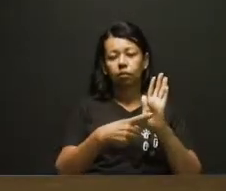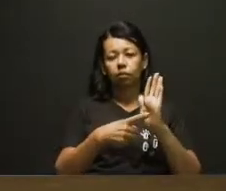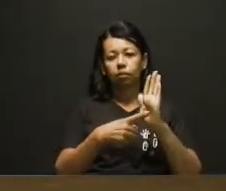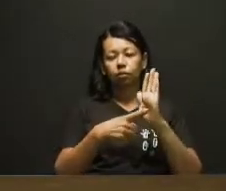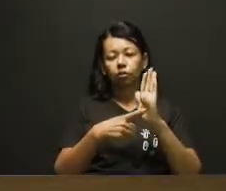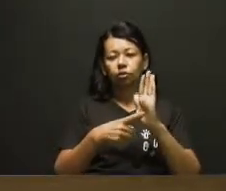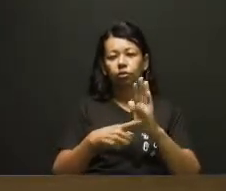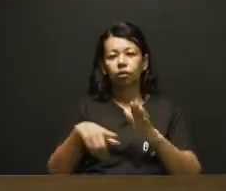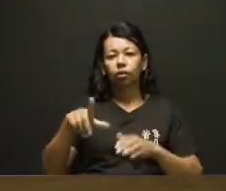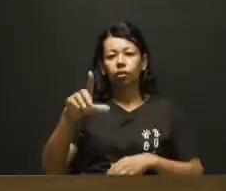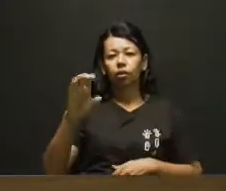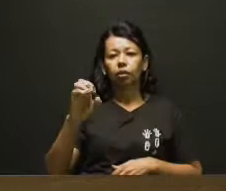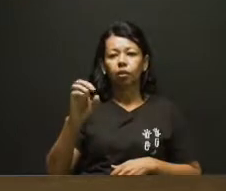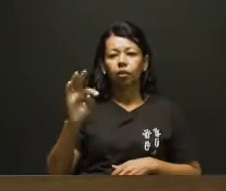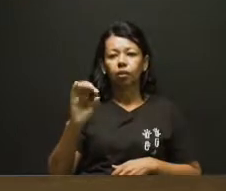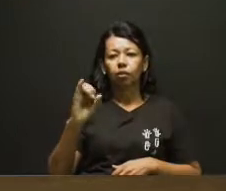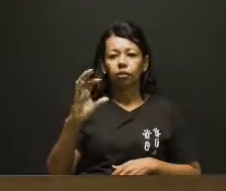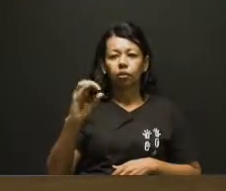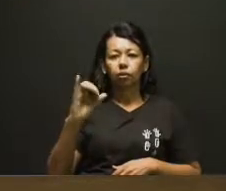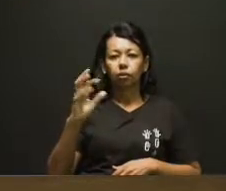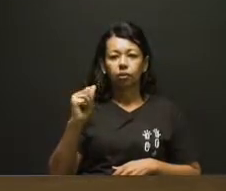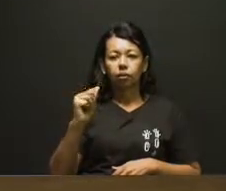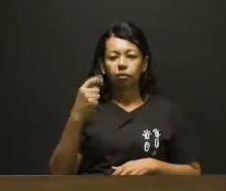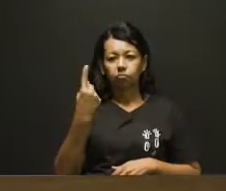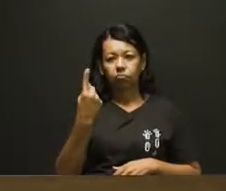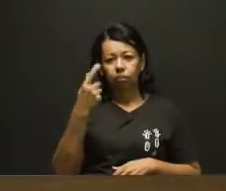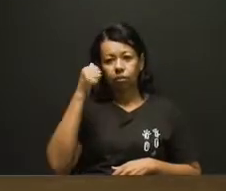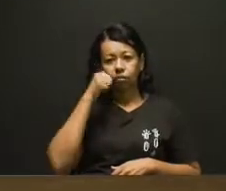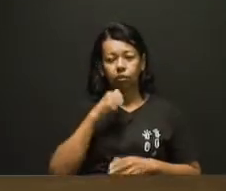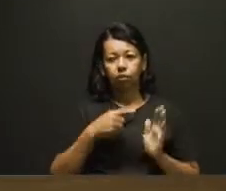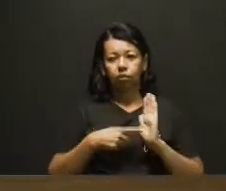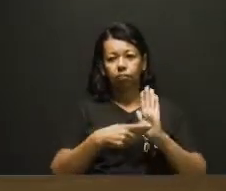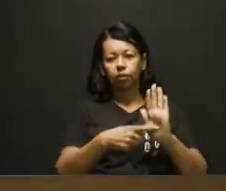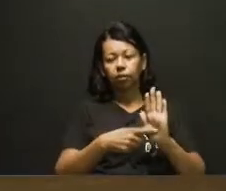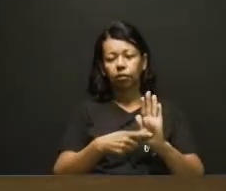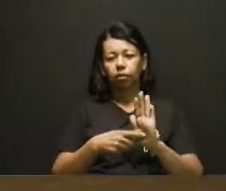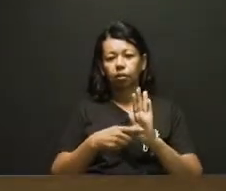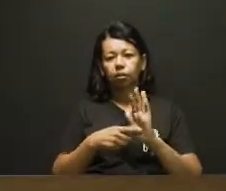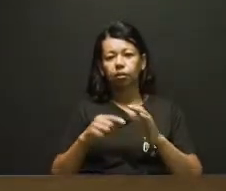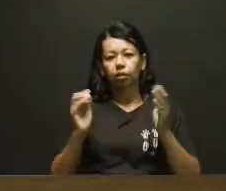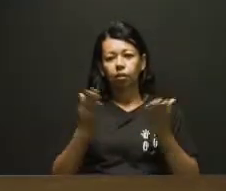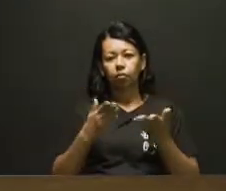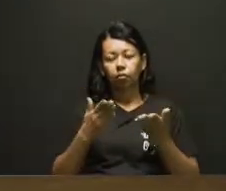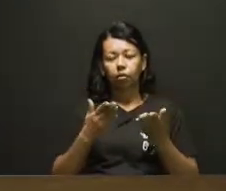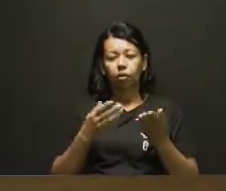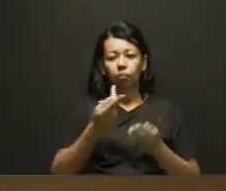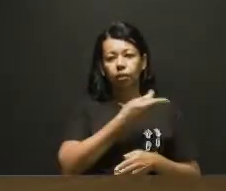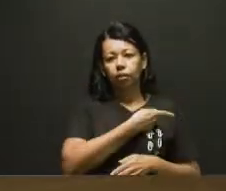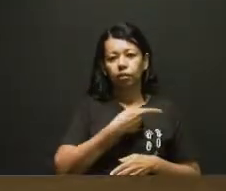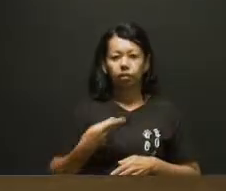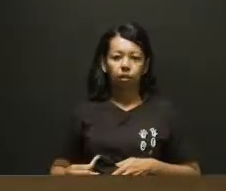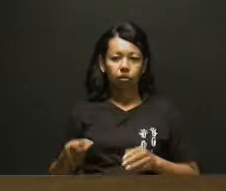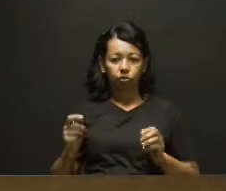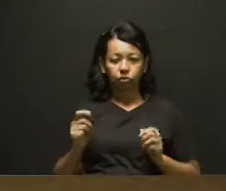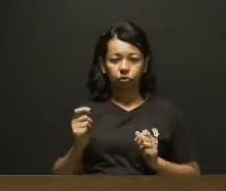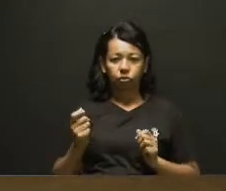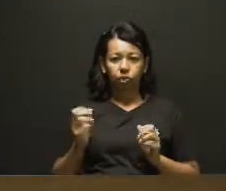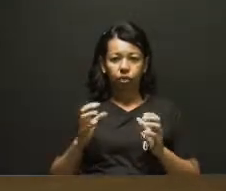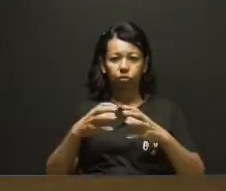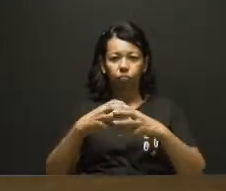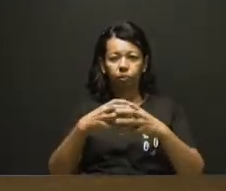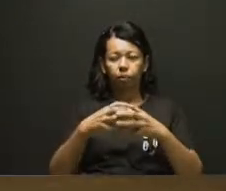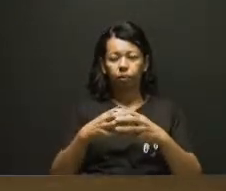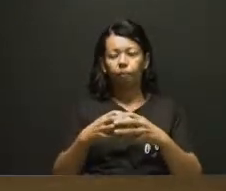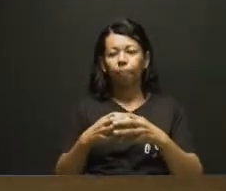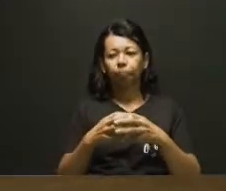letícia que estava aqui presente uma das representantes e até e atual presidente da atc miguel neto presidente da comissão